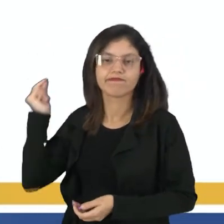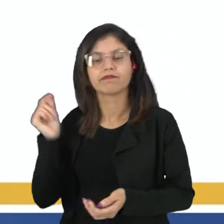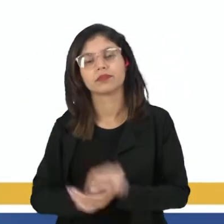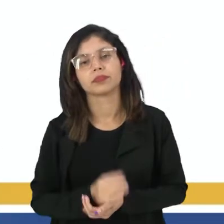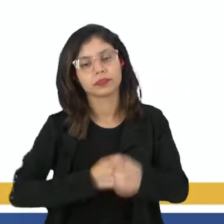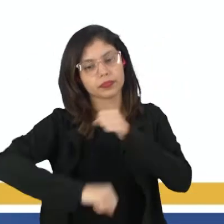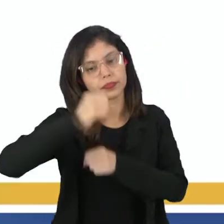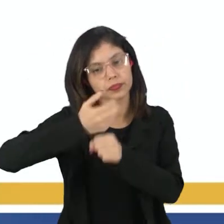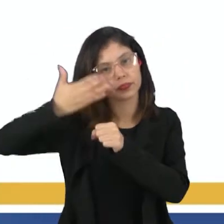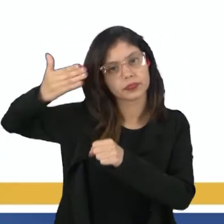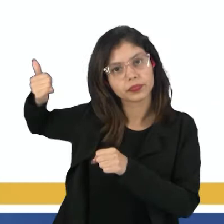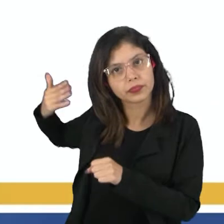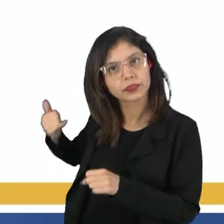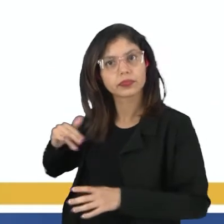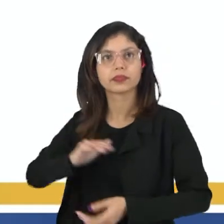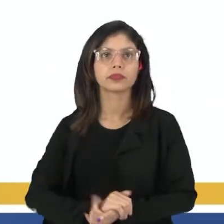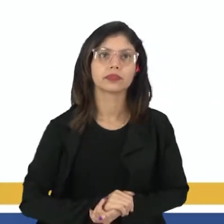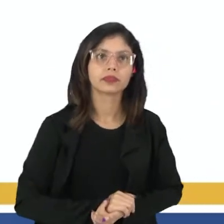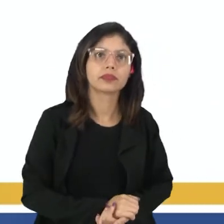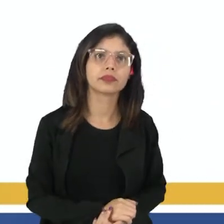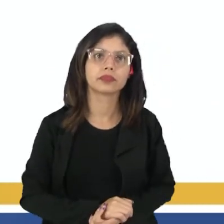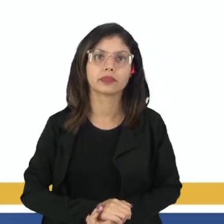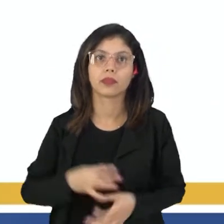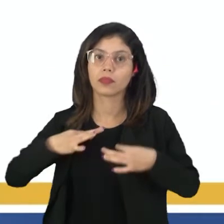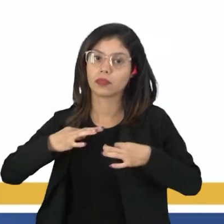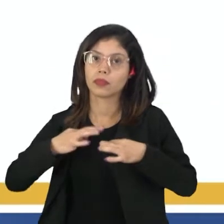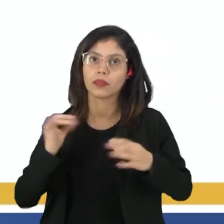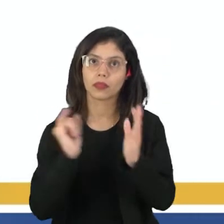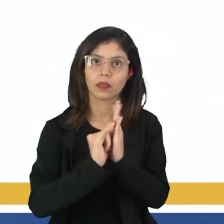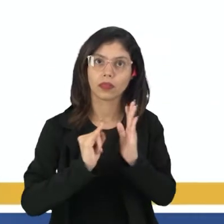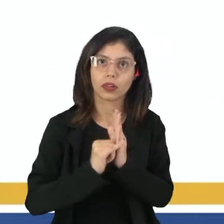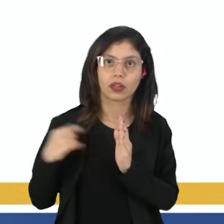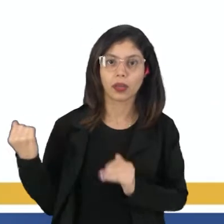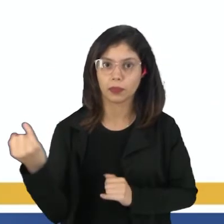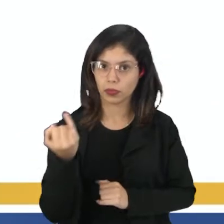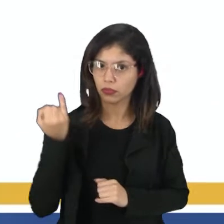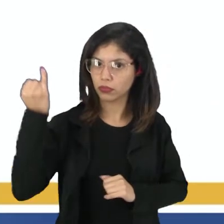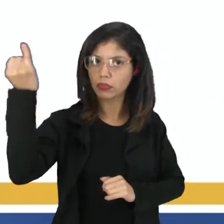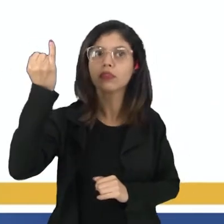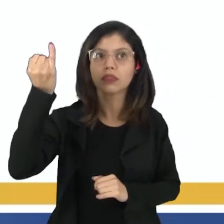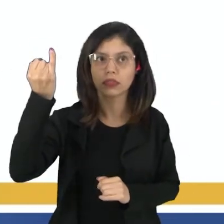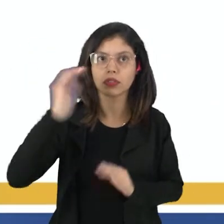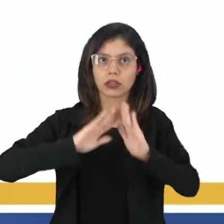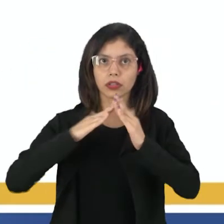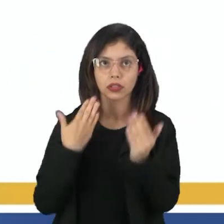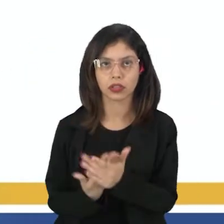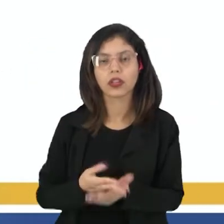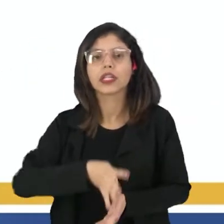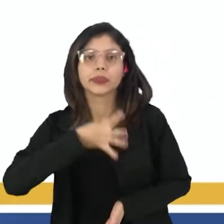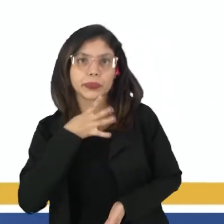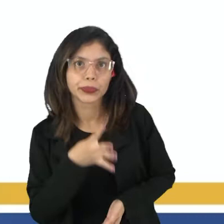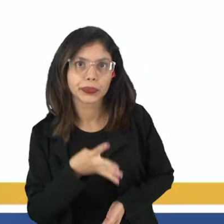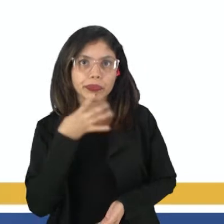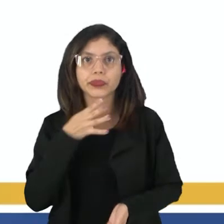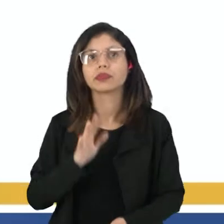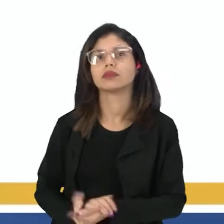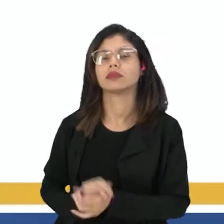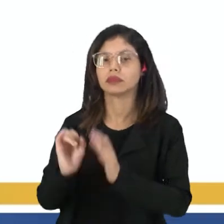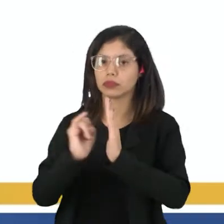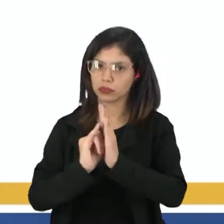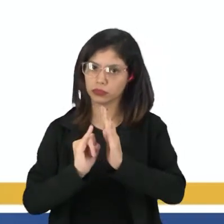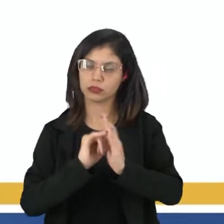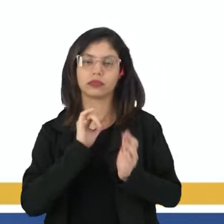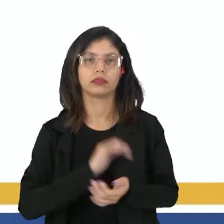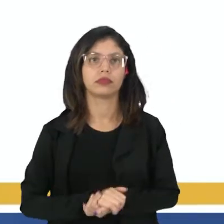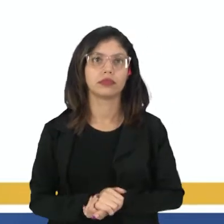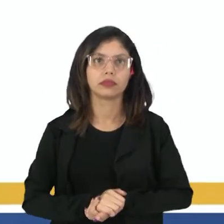passado, desde o ano passado. O fardamento de uma instituição é um elemento fundamental para reconhecimento e prestígio